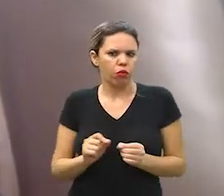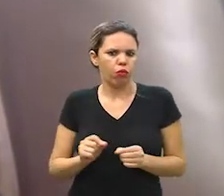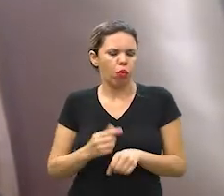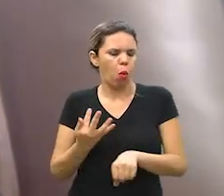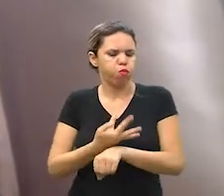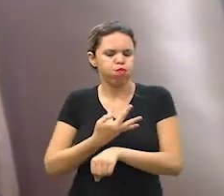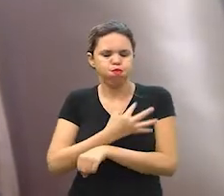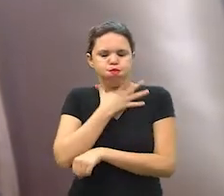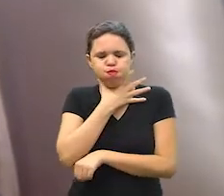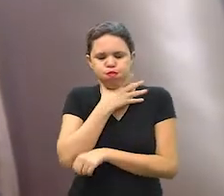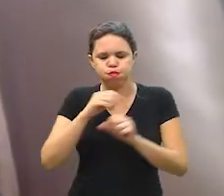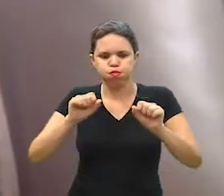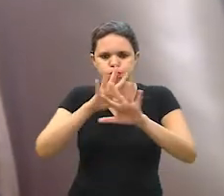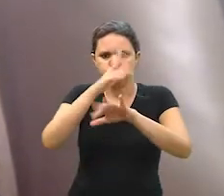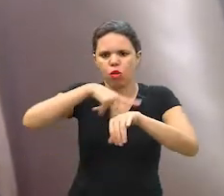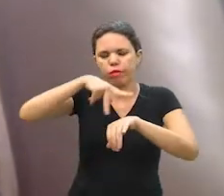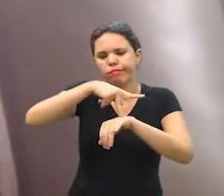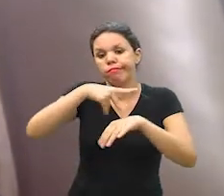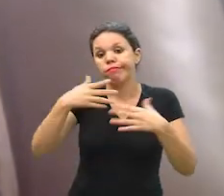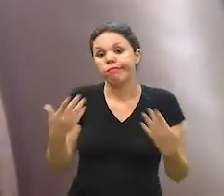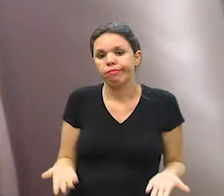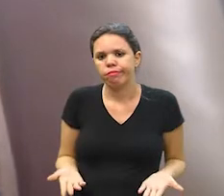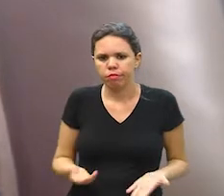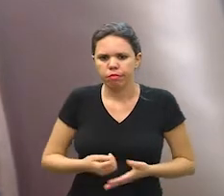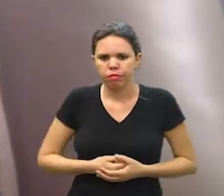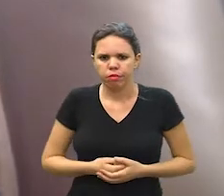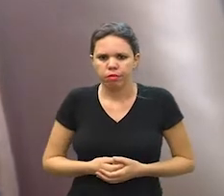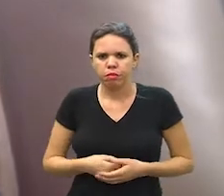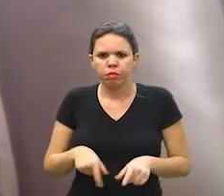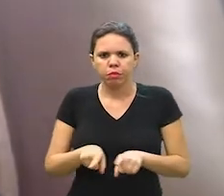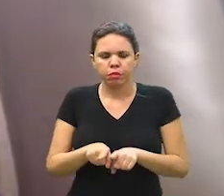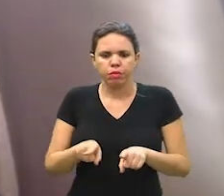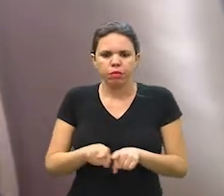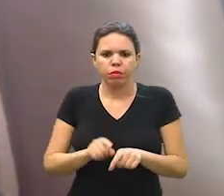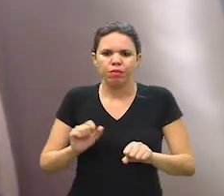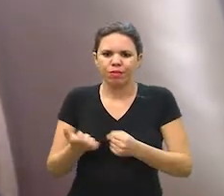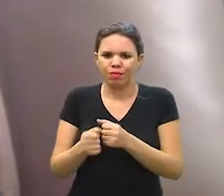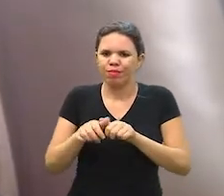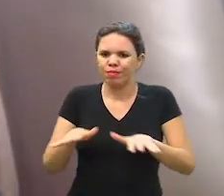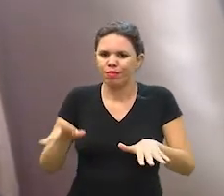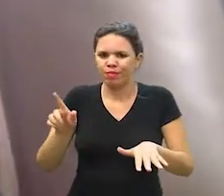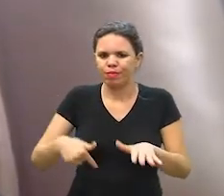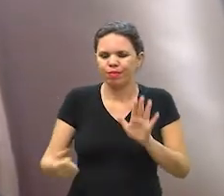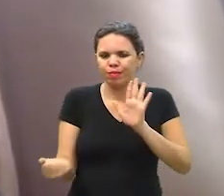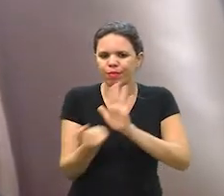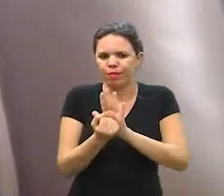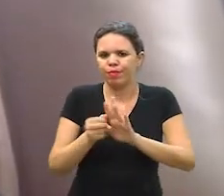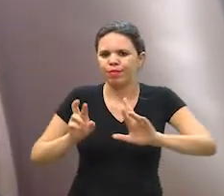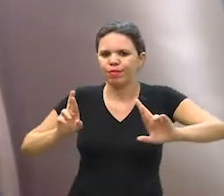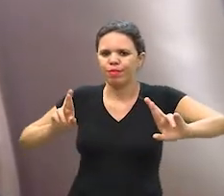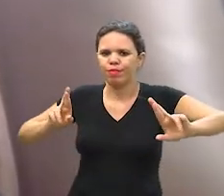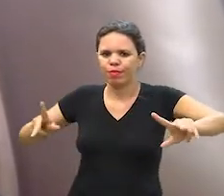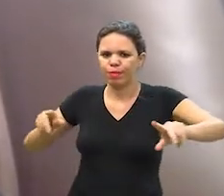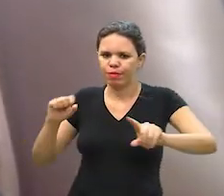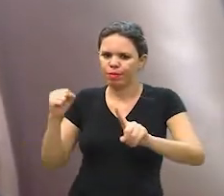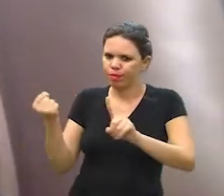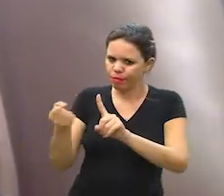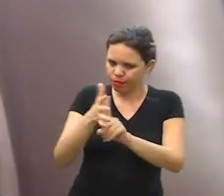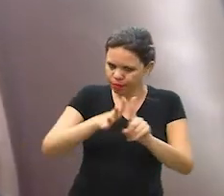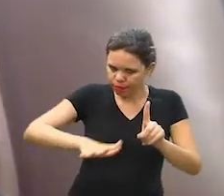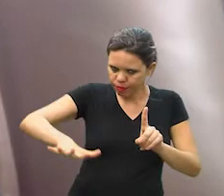fica muito claro no nosso país. Mas também uma epidemia, também marcou essa diferença de